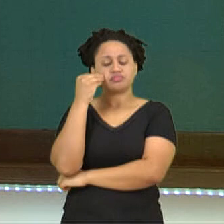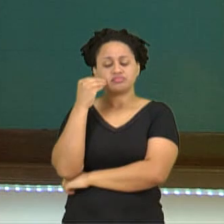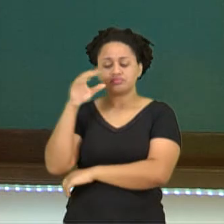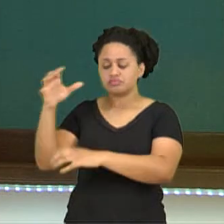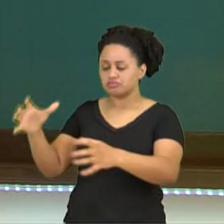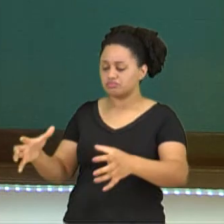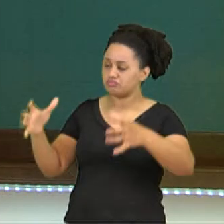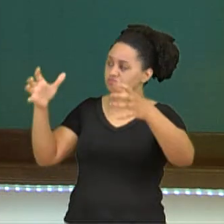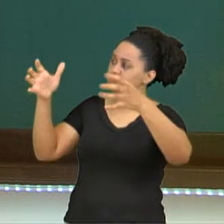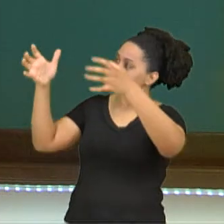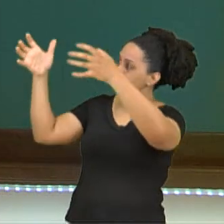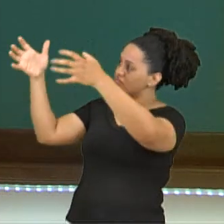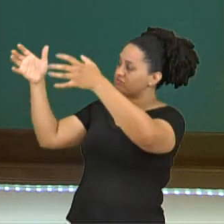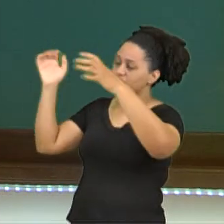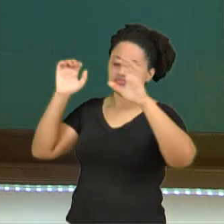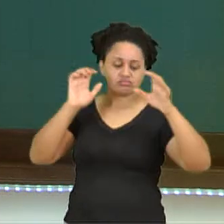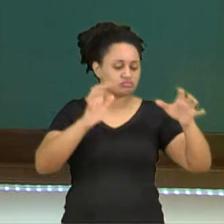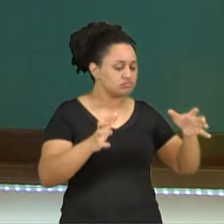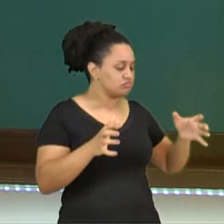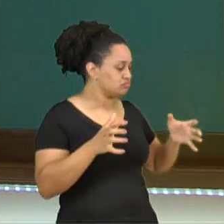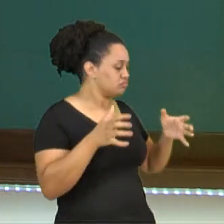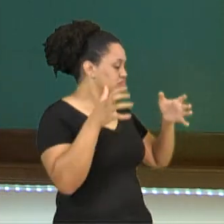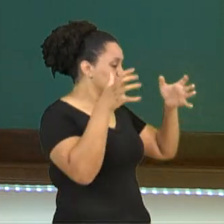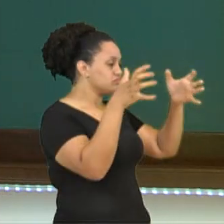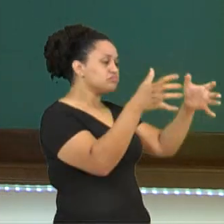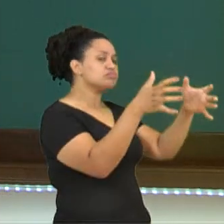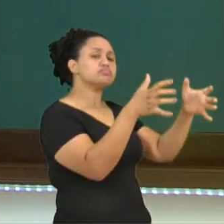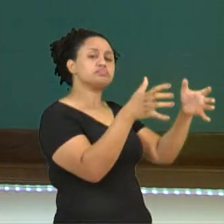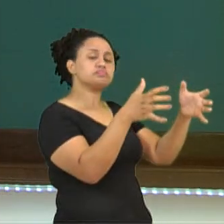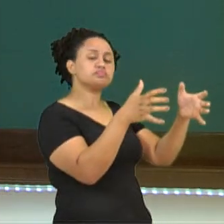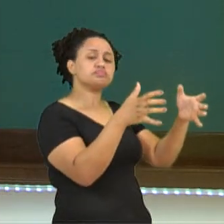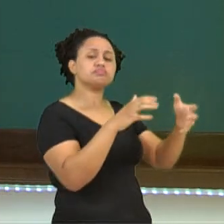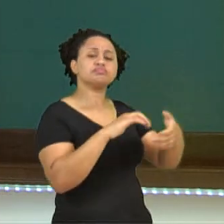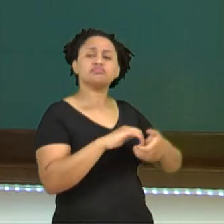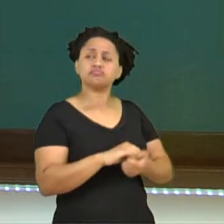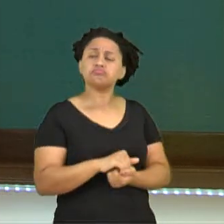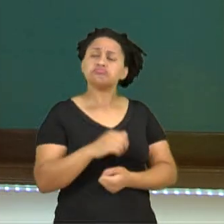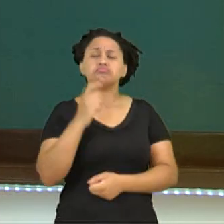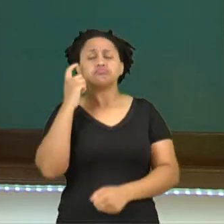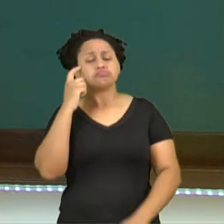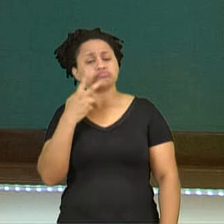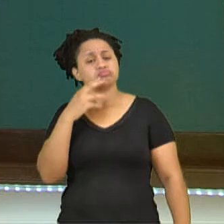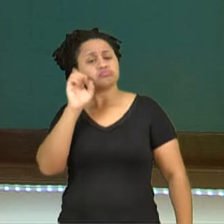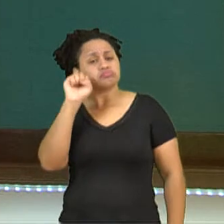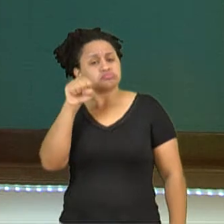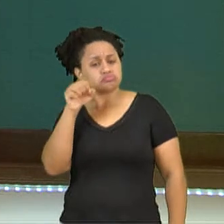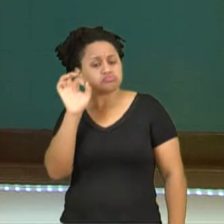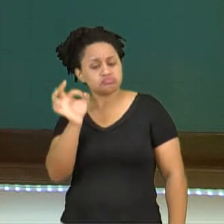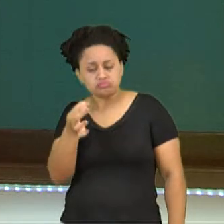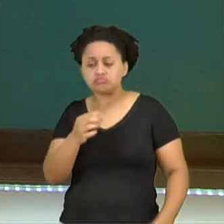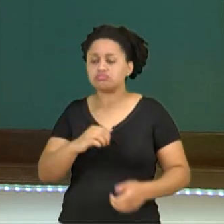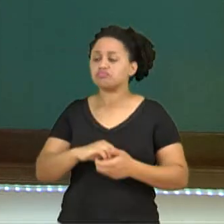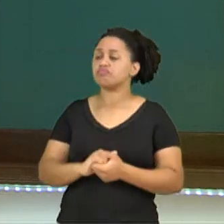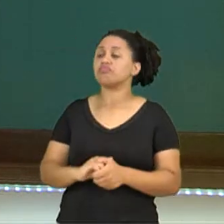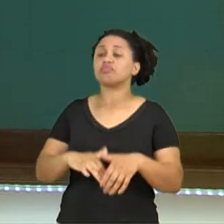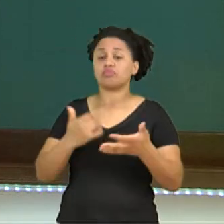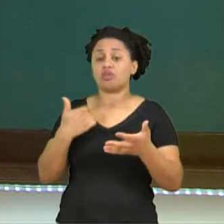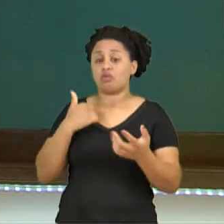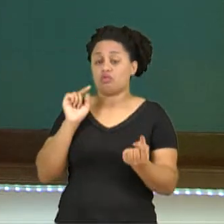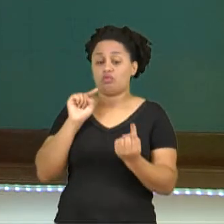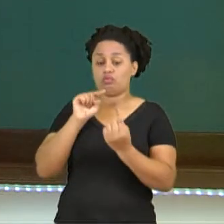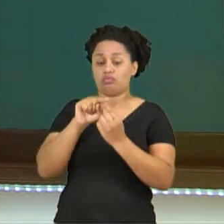2 cestos de um lado e outro. E pensou, acho que vai dar certo. Daí o objetivo era que